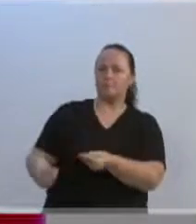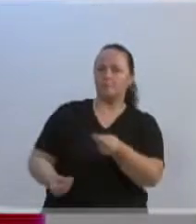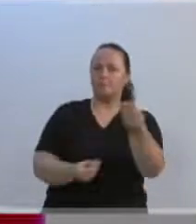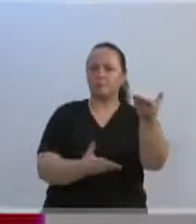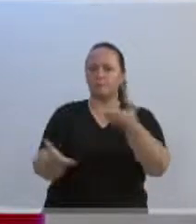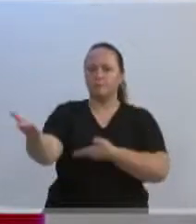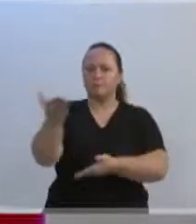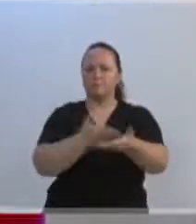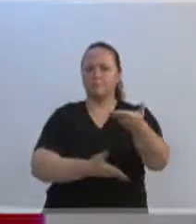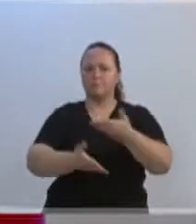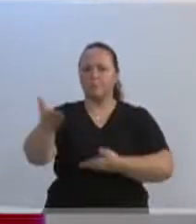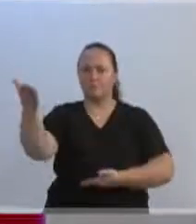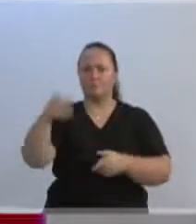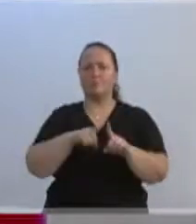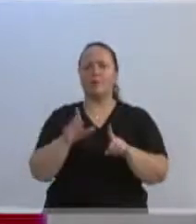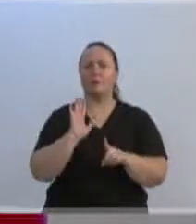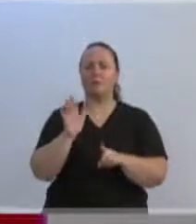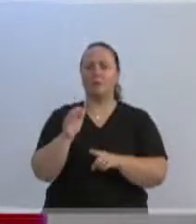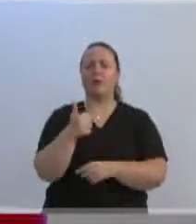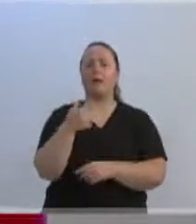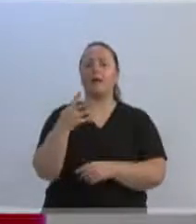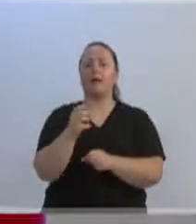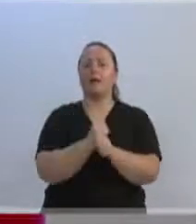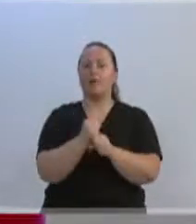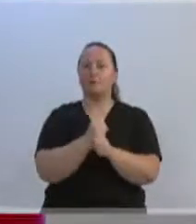há 14 anos